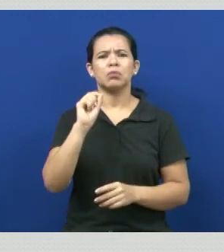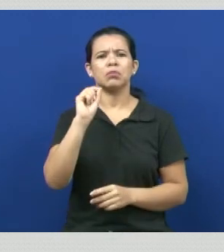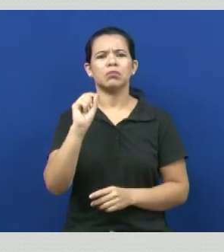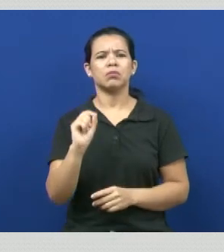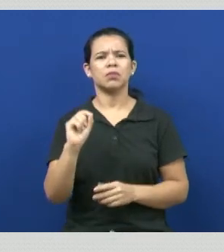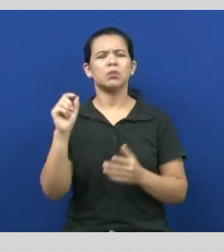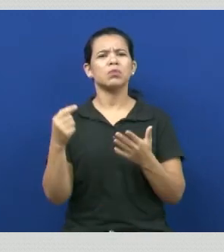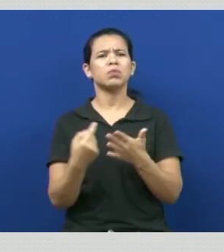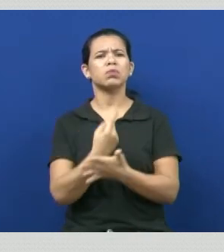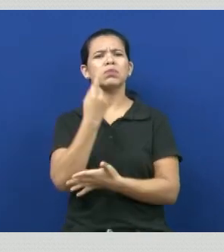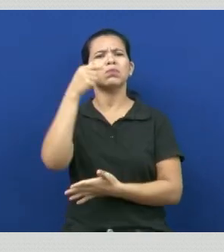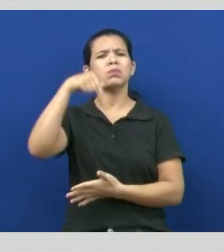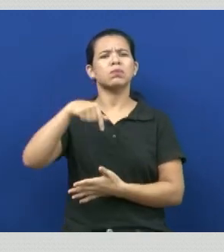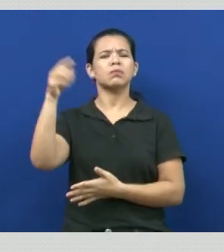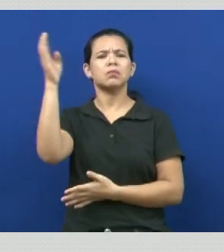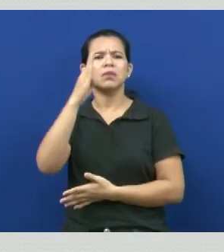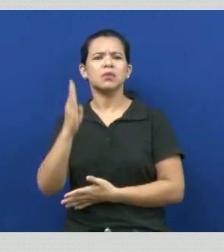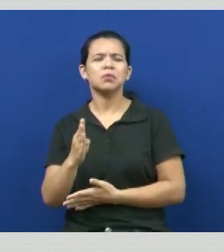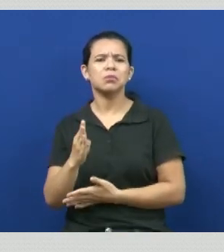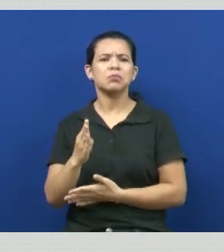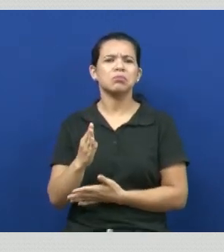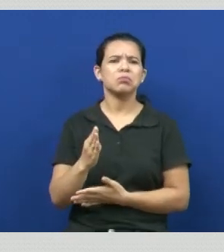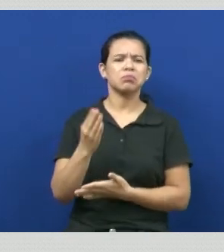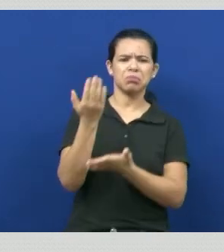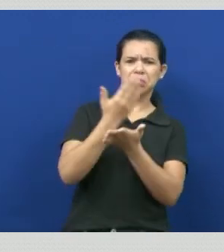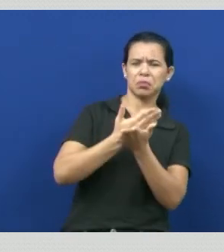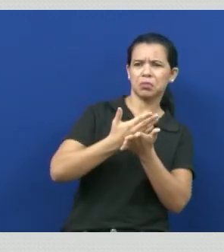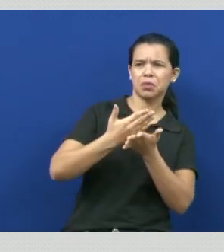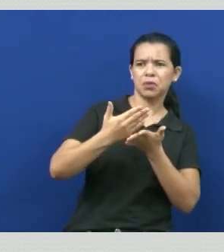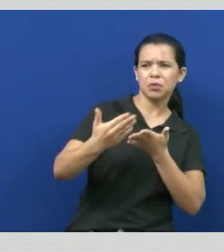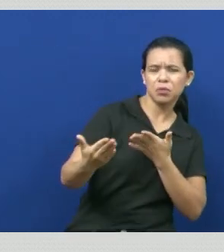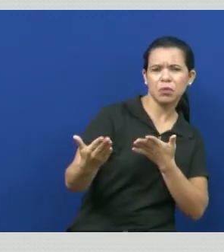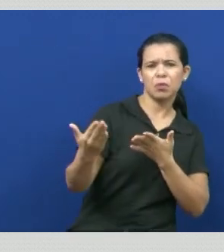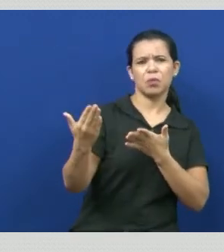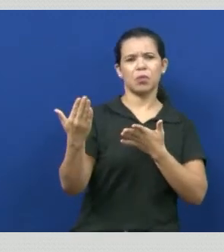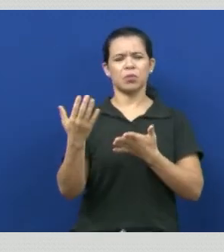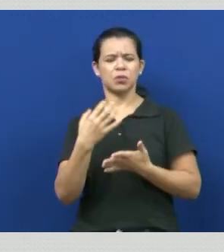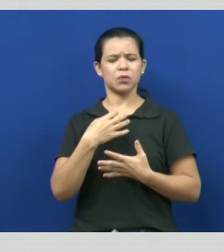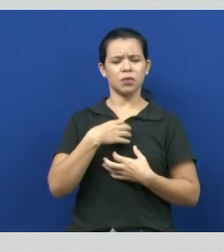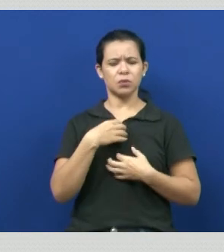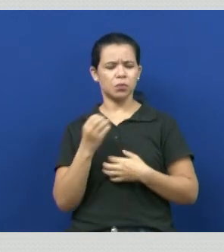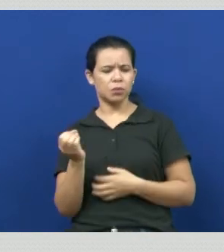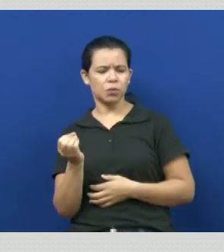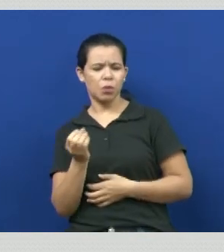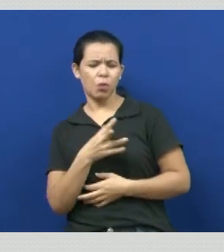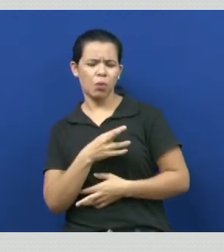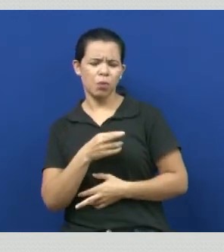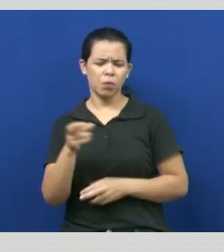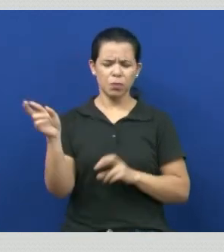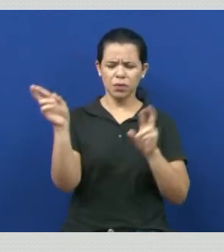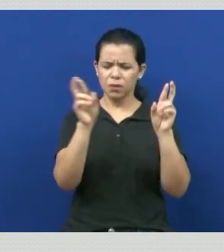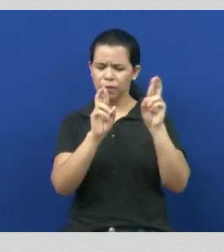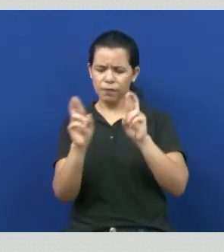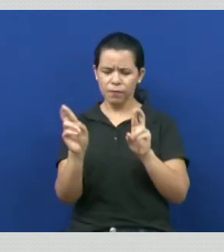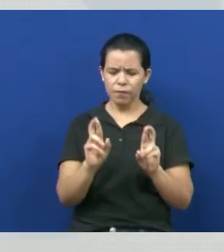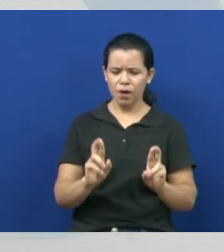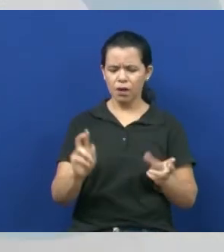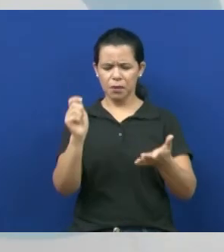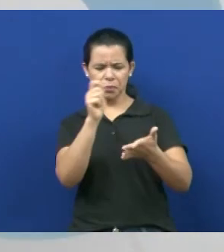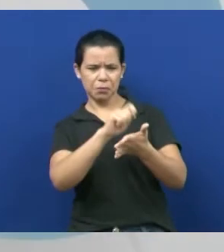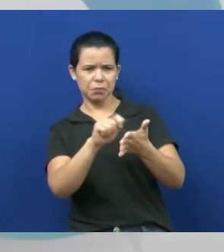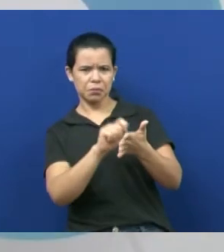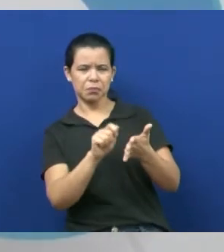iniciou essa nova forma de ver a literatura, de escrever, de assuntos para